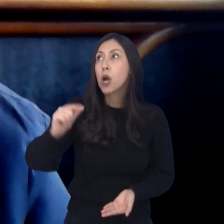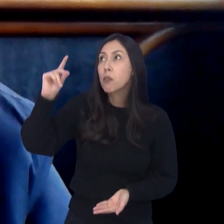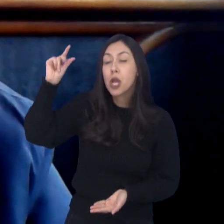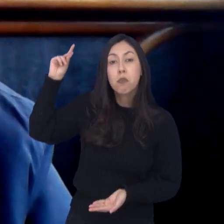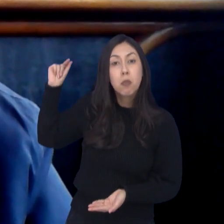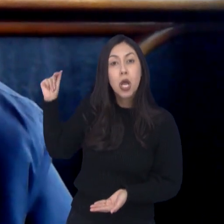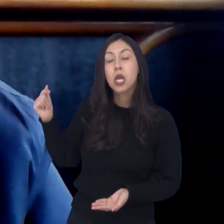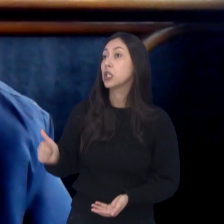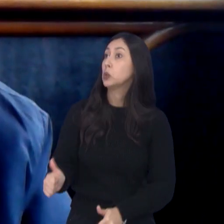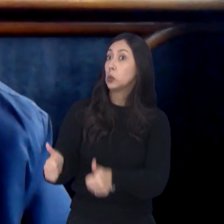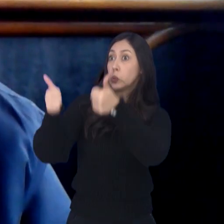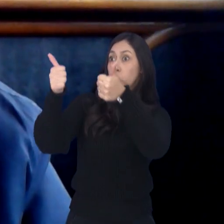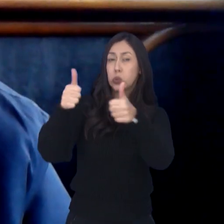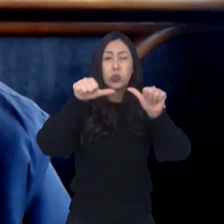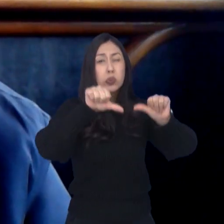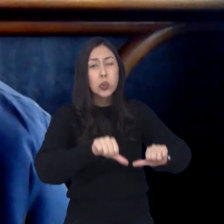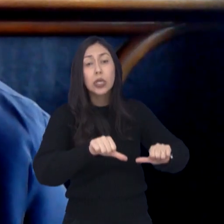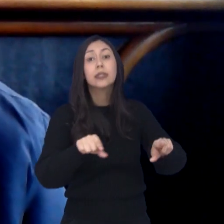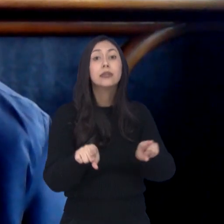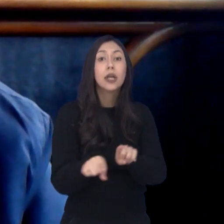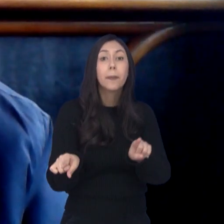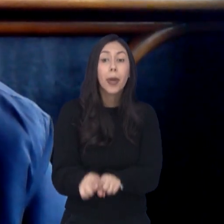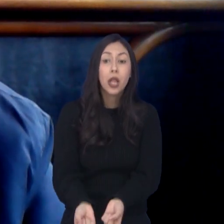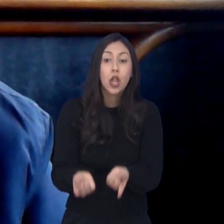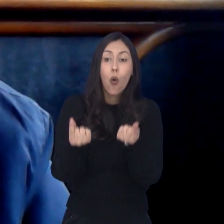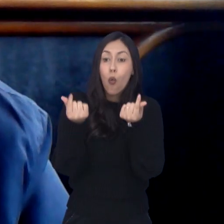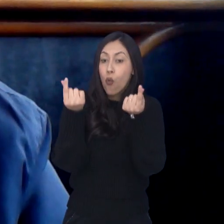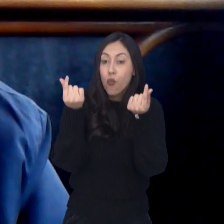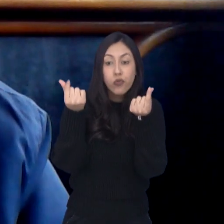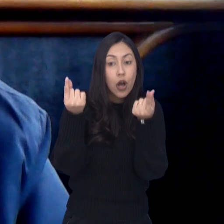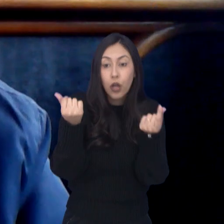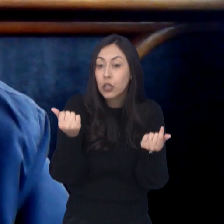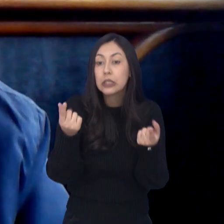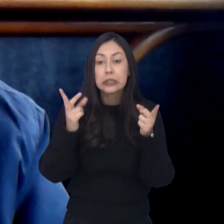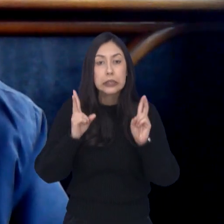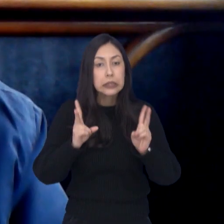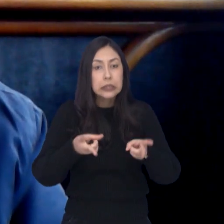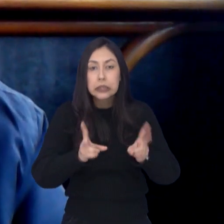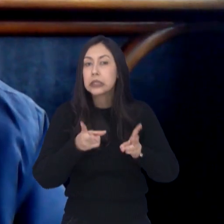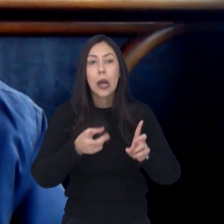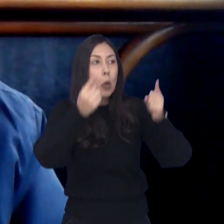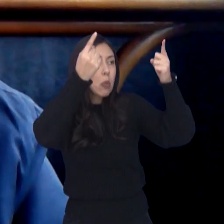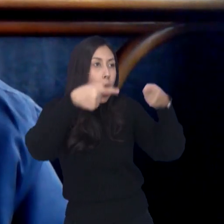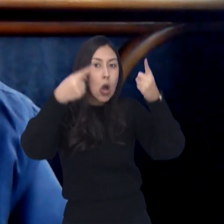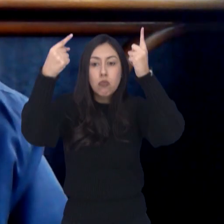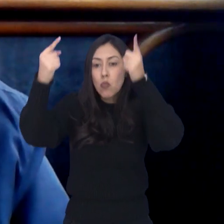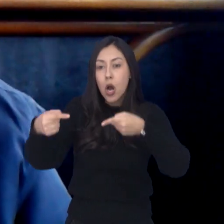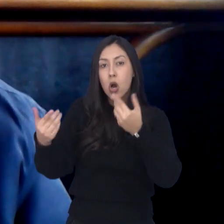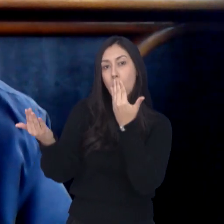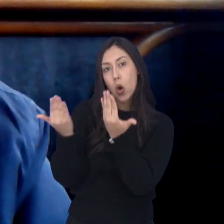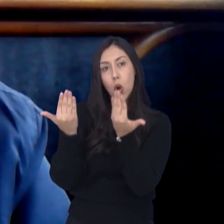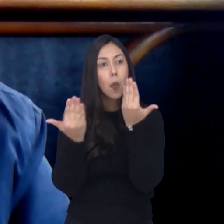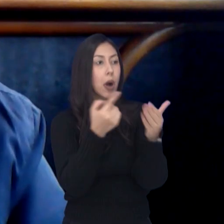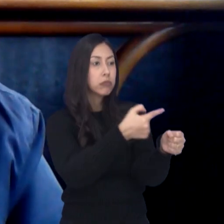melhor ou inferior, e os preços nossos do comércio de São José sempre é competitivo com outras áreas e outras cidades.